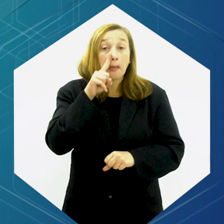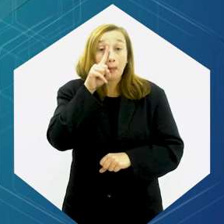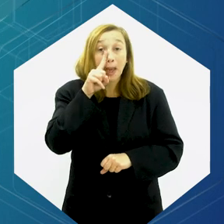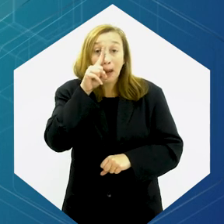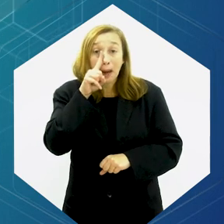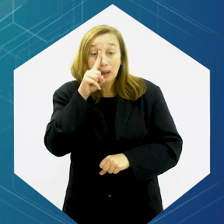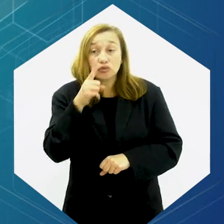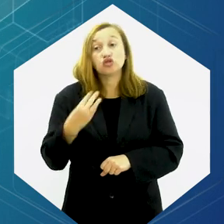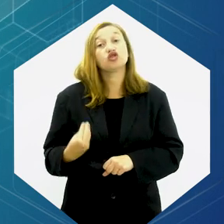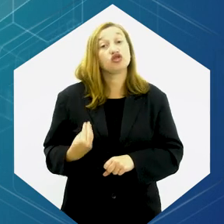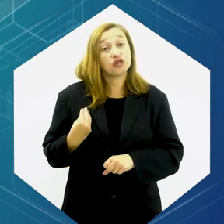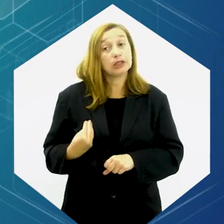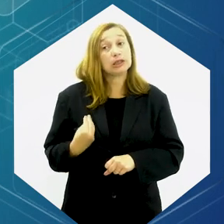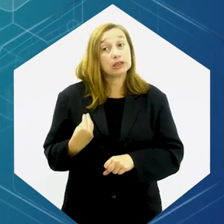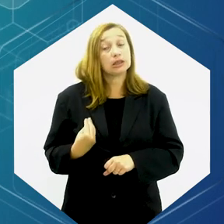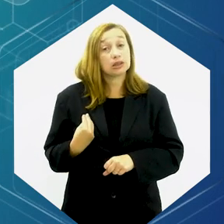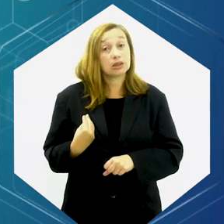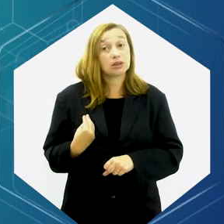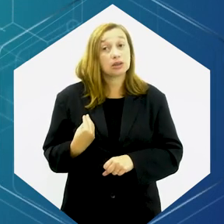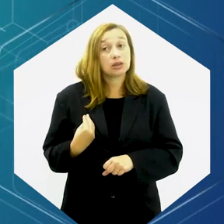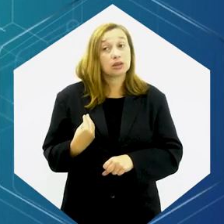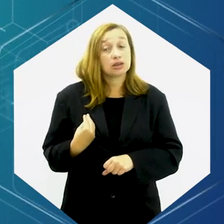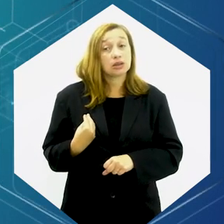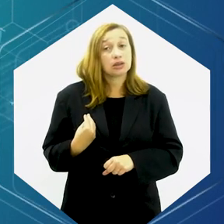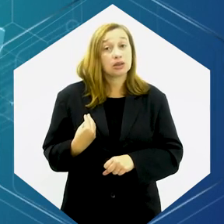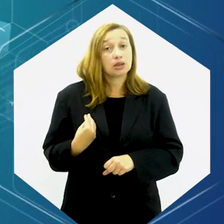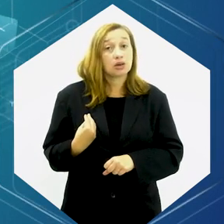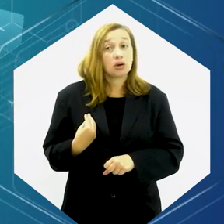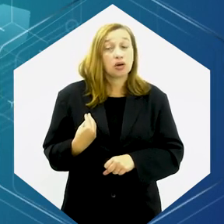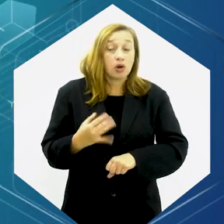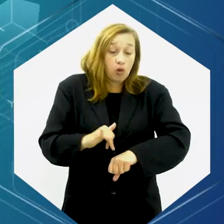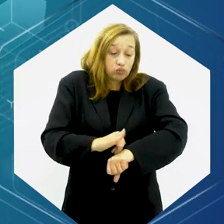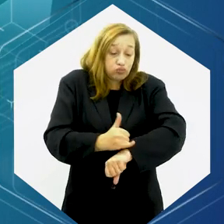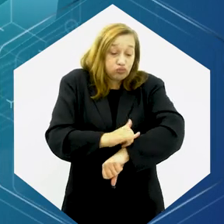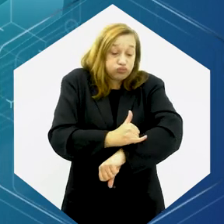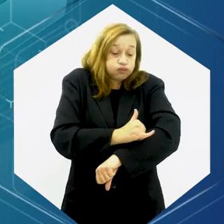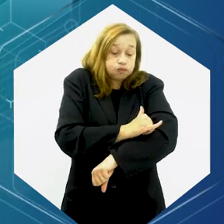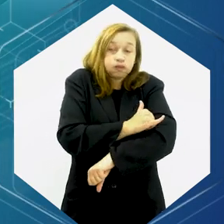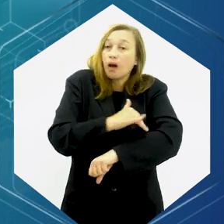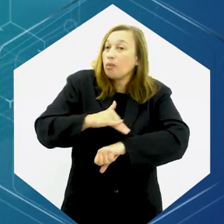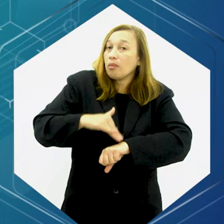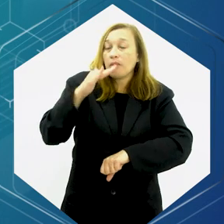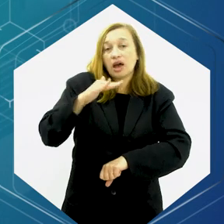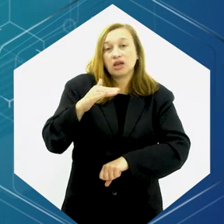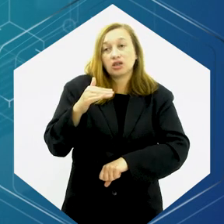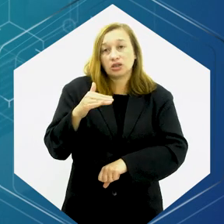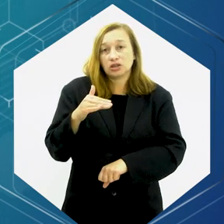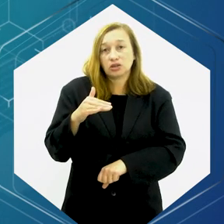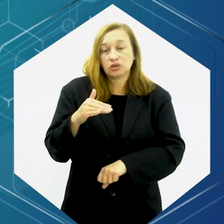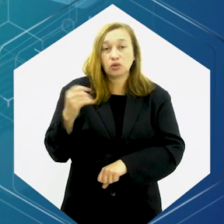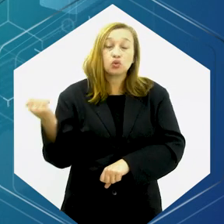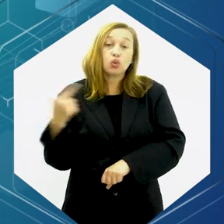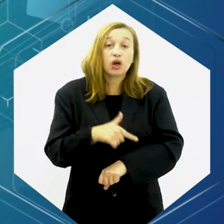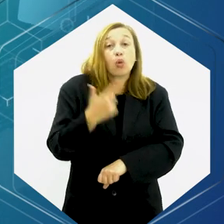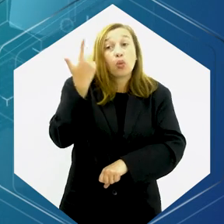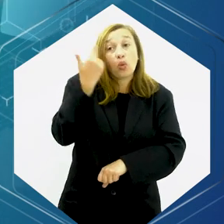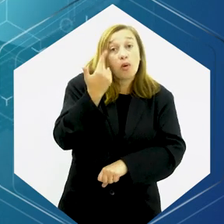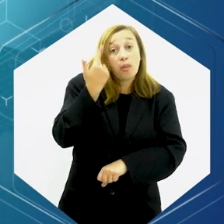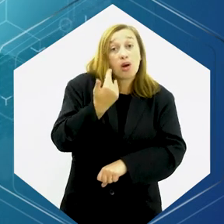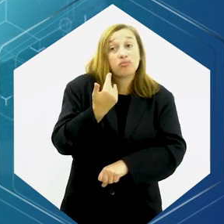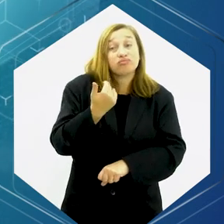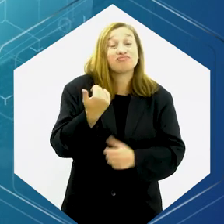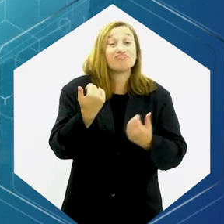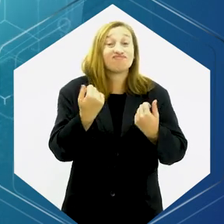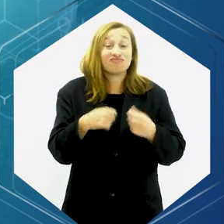pode estar em risco dela ter um peso acima do do do normal então mais precisam